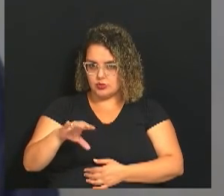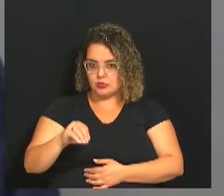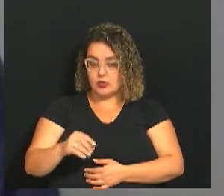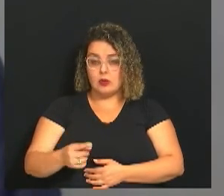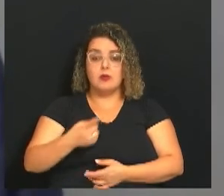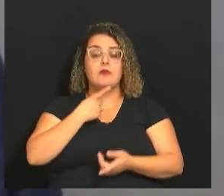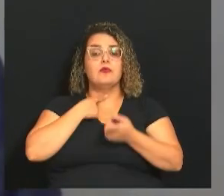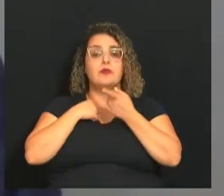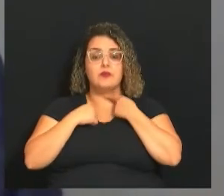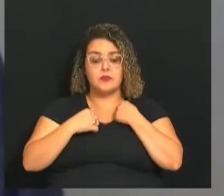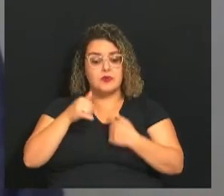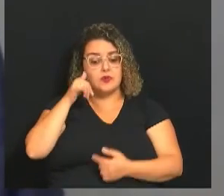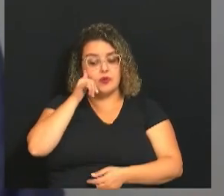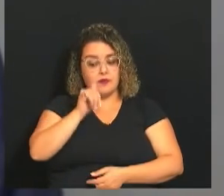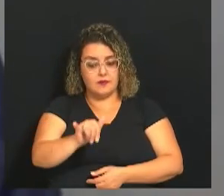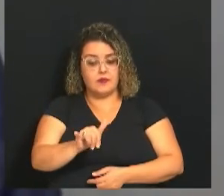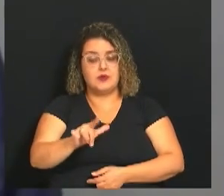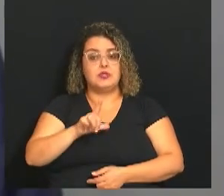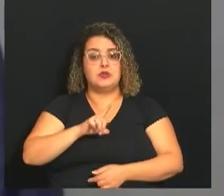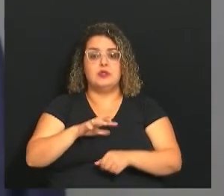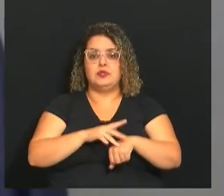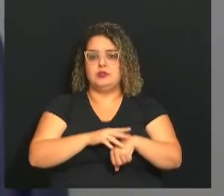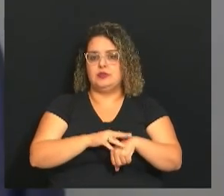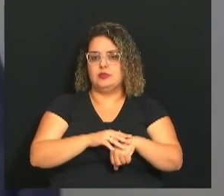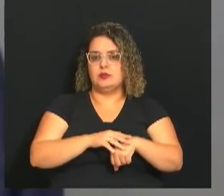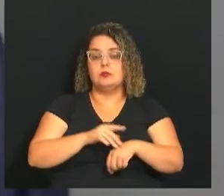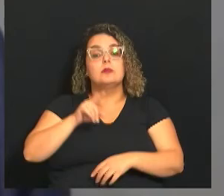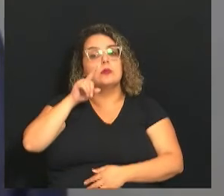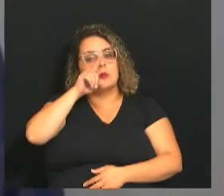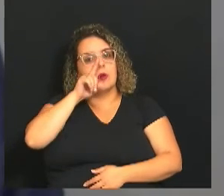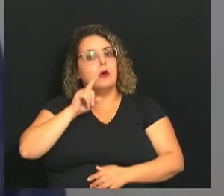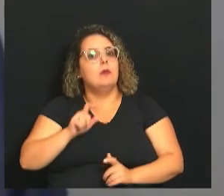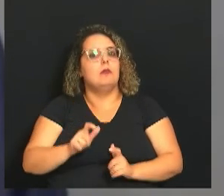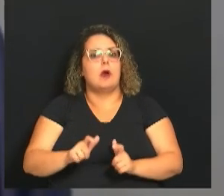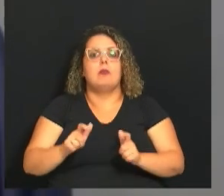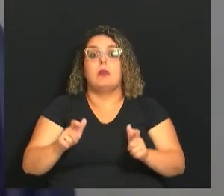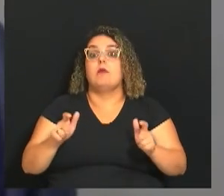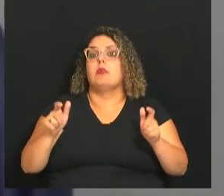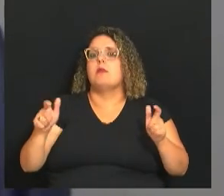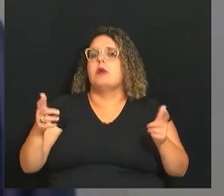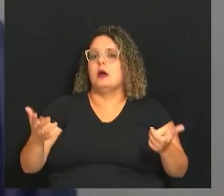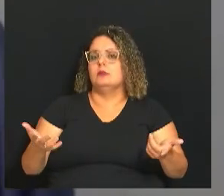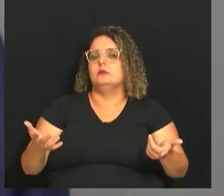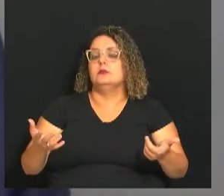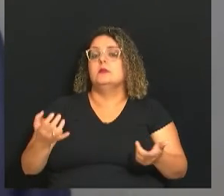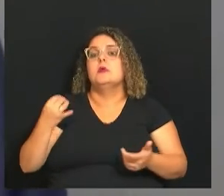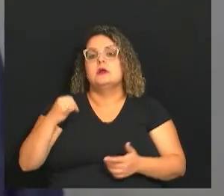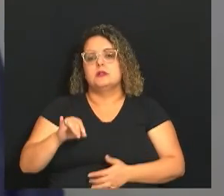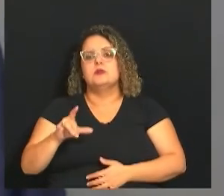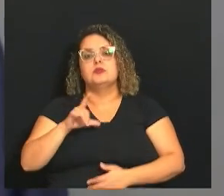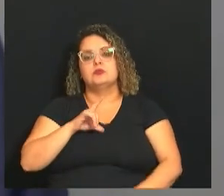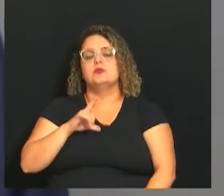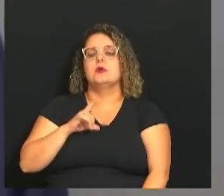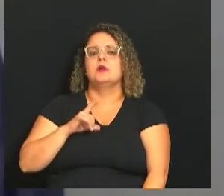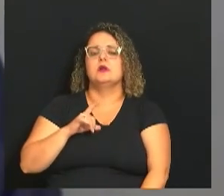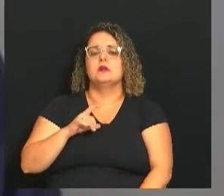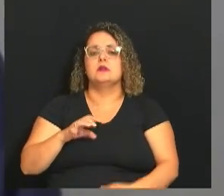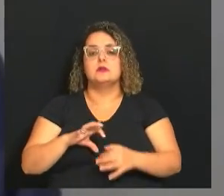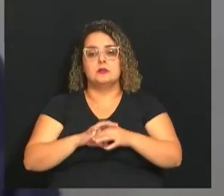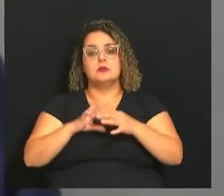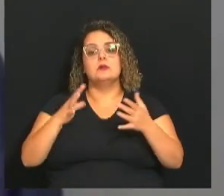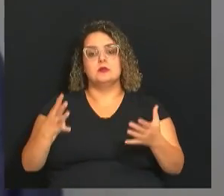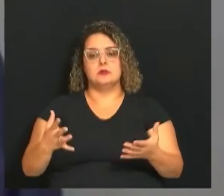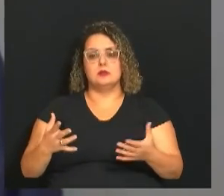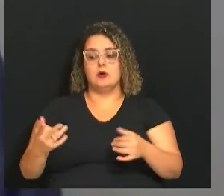essa doença, porque senão os riscos acabam sendo muito maiores. Então, se o senhor tiver essa disponibilidade de buscar